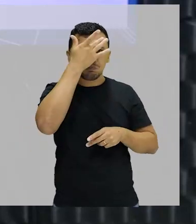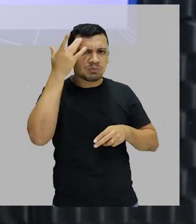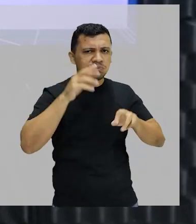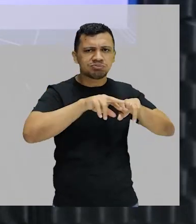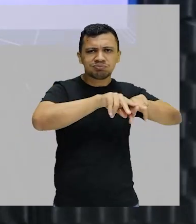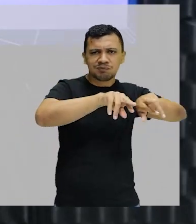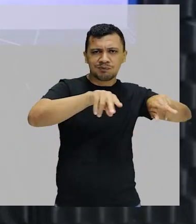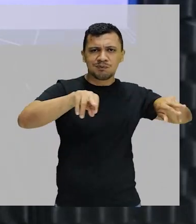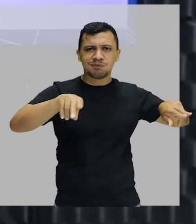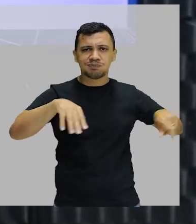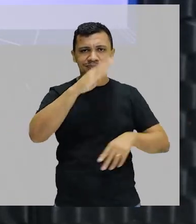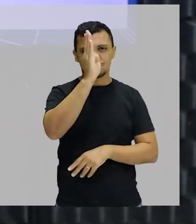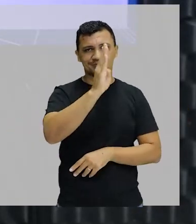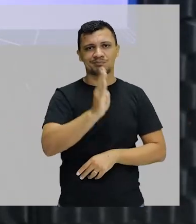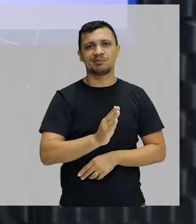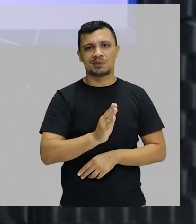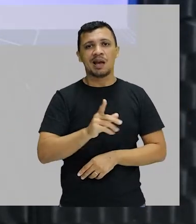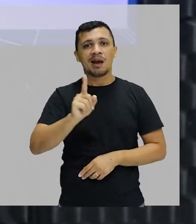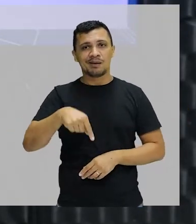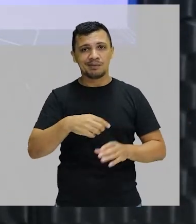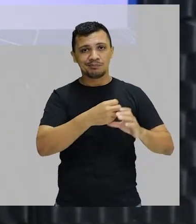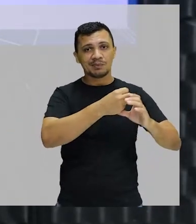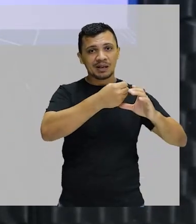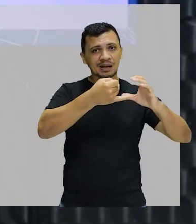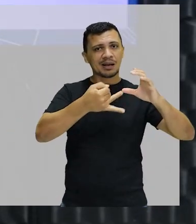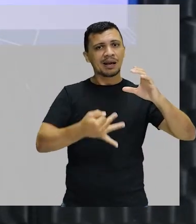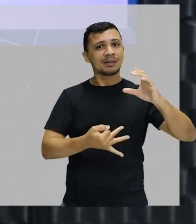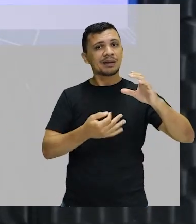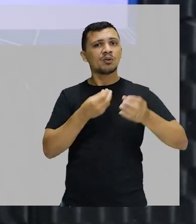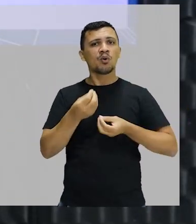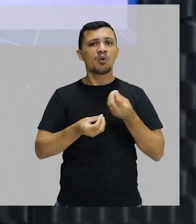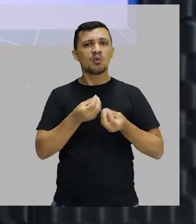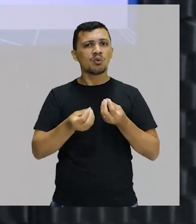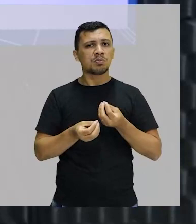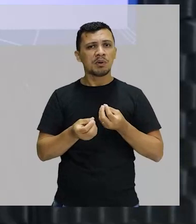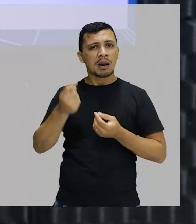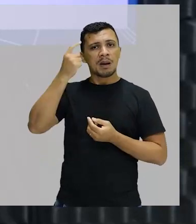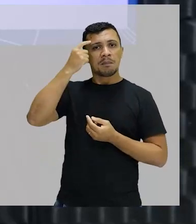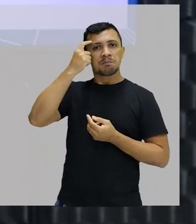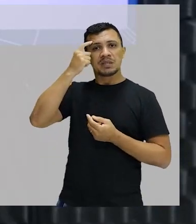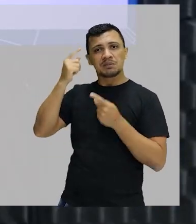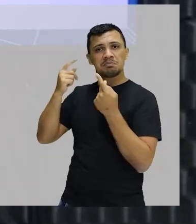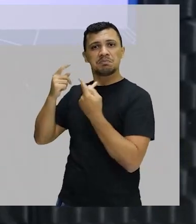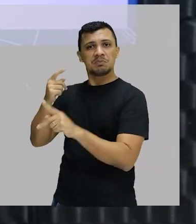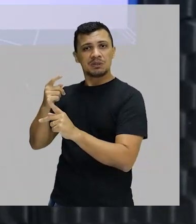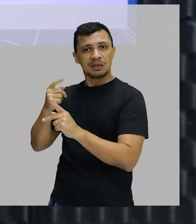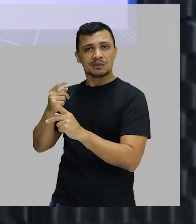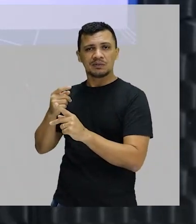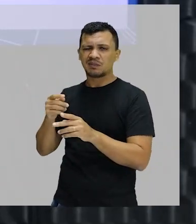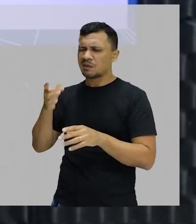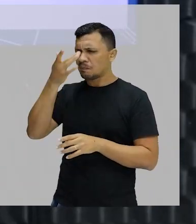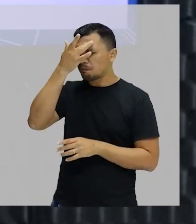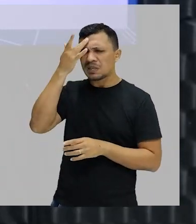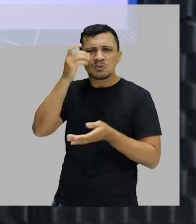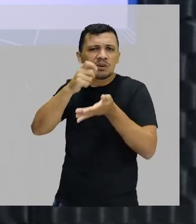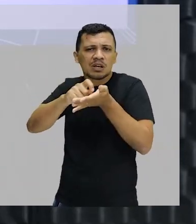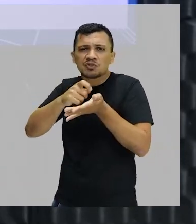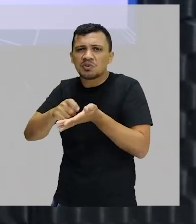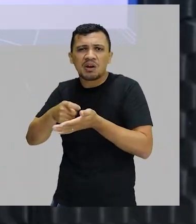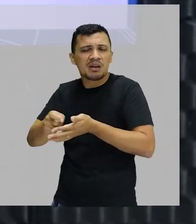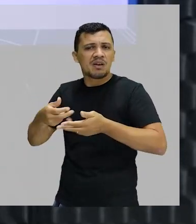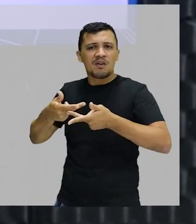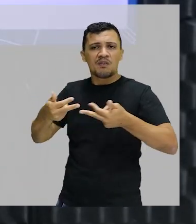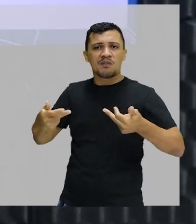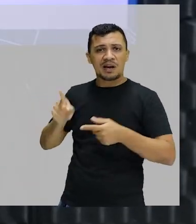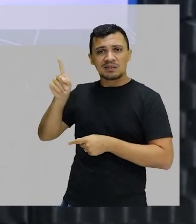multiétnico. Então, essas características, segundo o pensamento de Lombroso, de Gobineau, de outros autores em geral europeus sobre